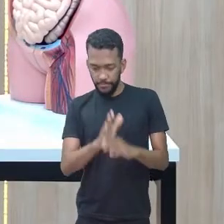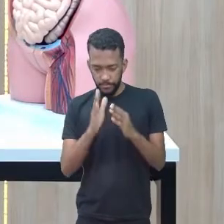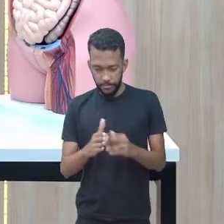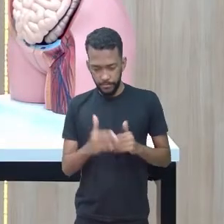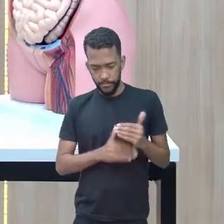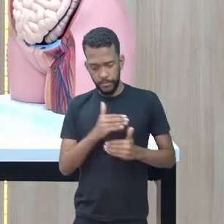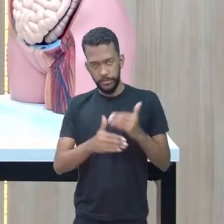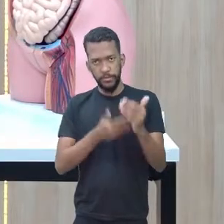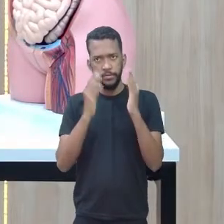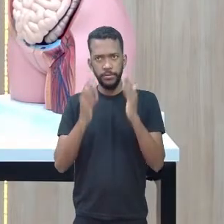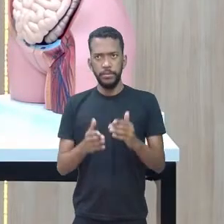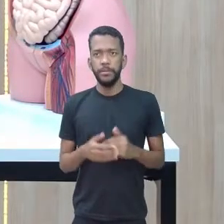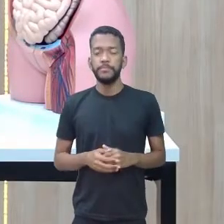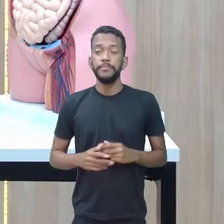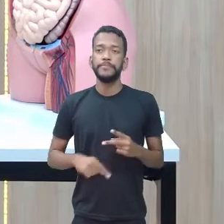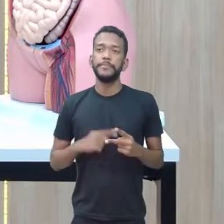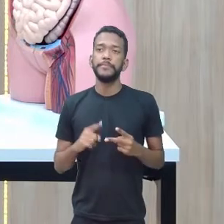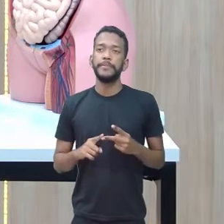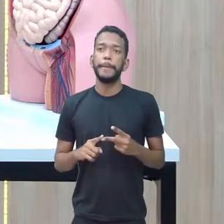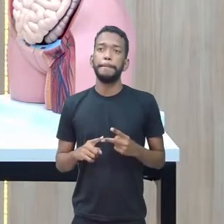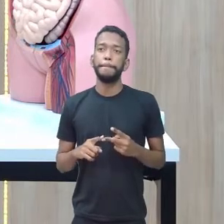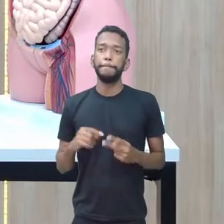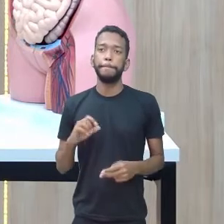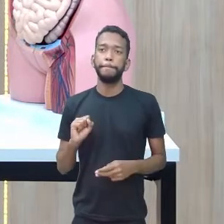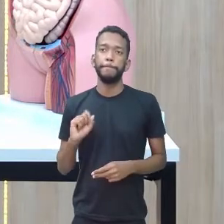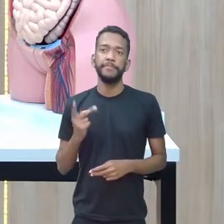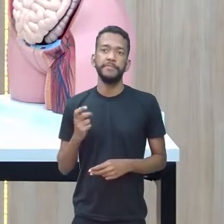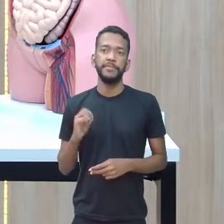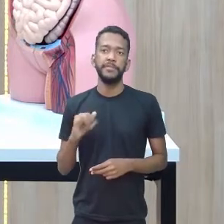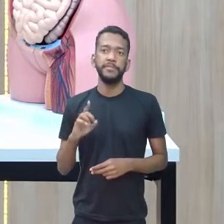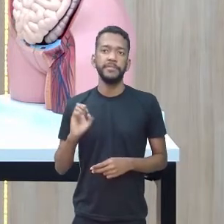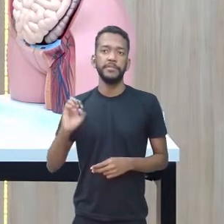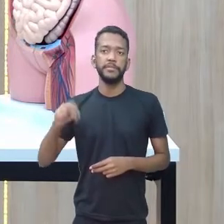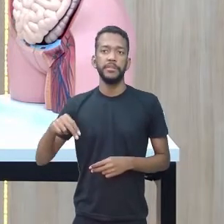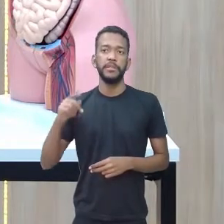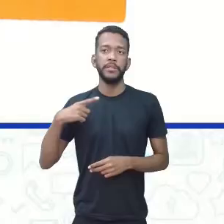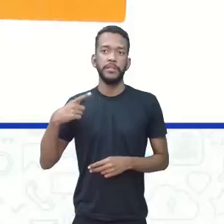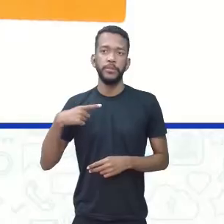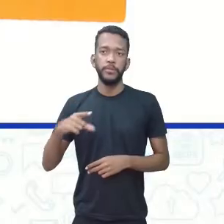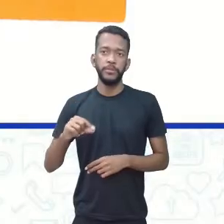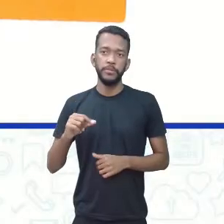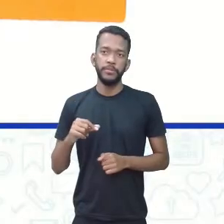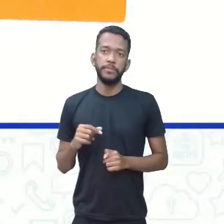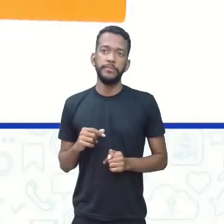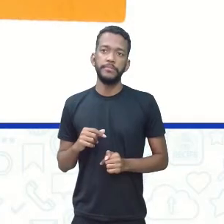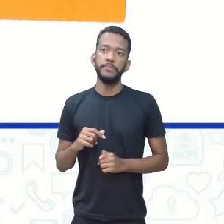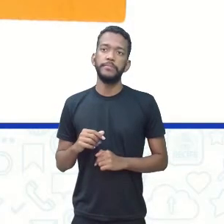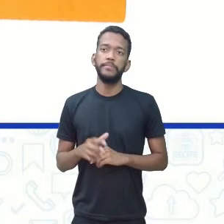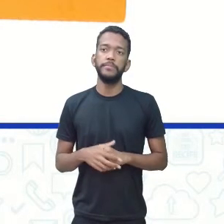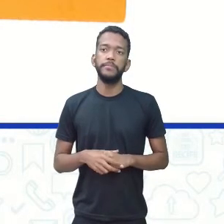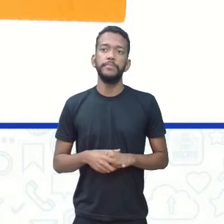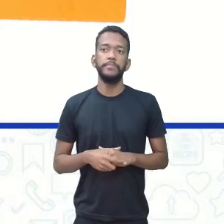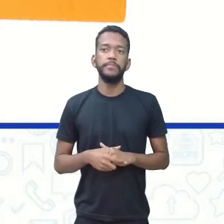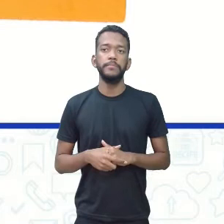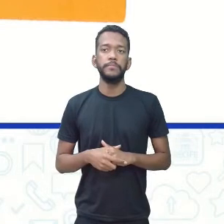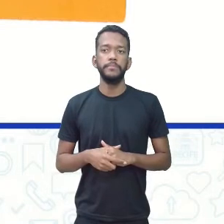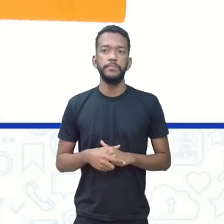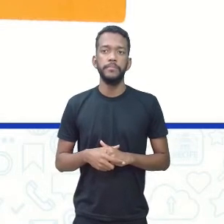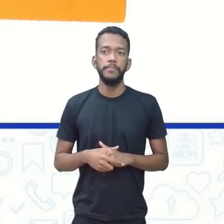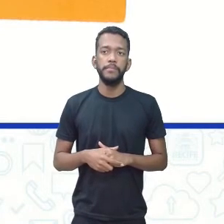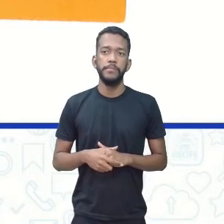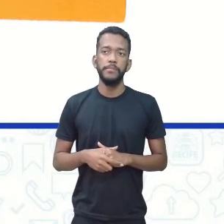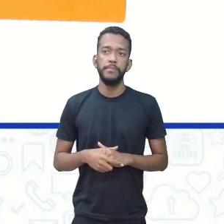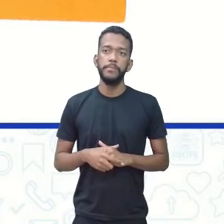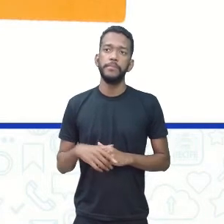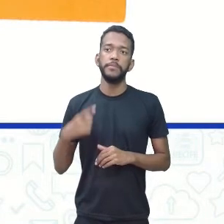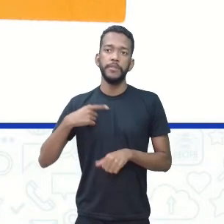teoria. Já Schreiber, ele traz uma outra contribuição. Por ele ser um botânico, alguém que estava sempre estudando